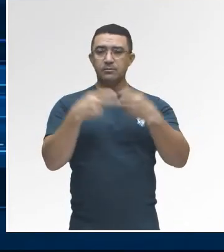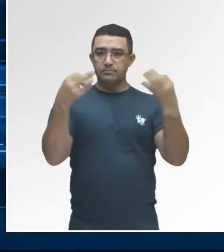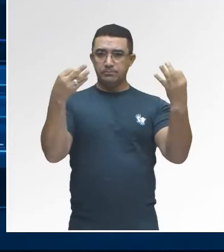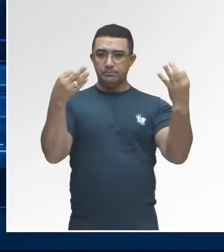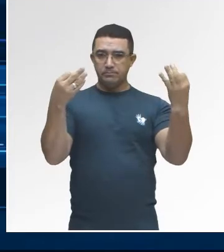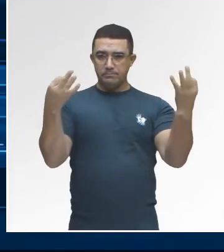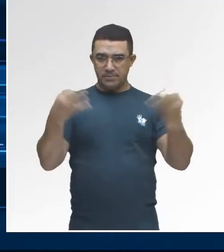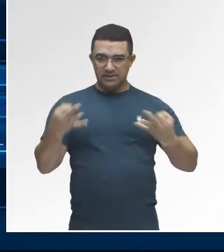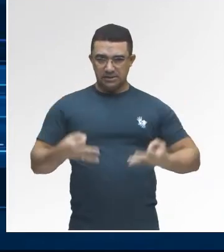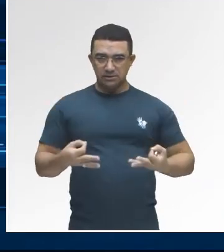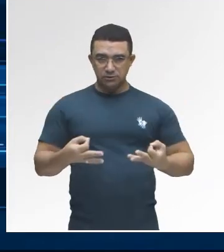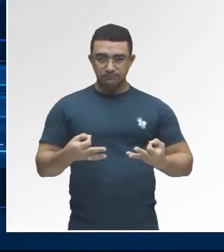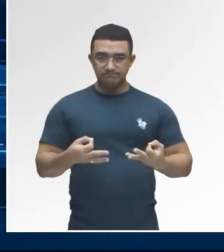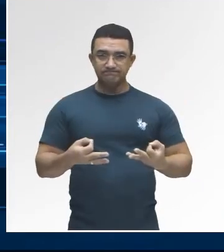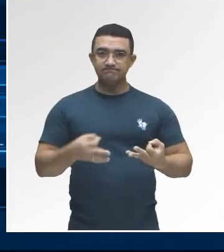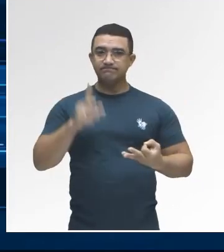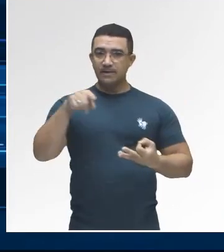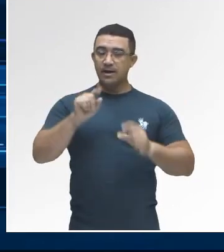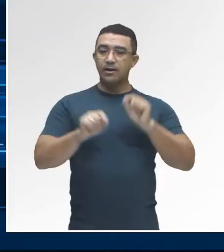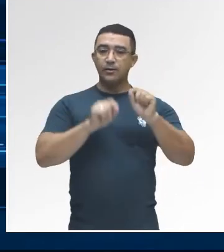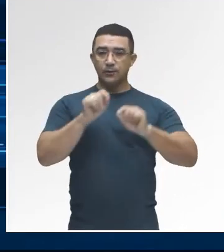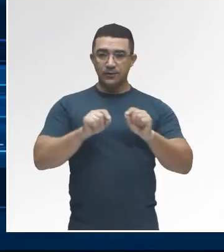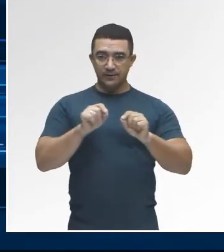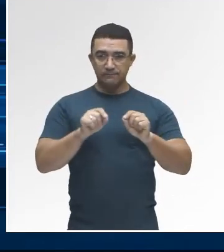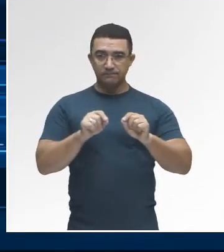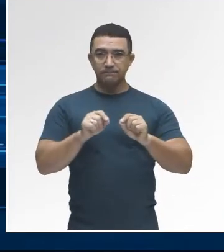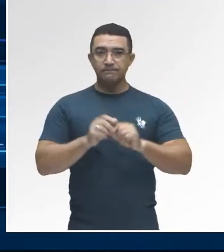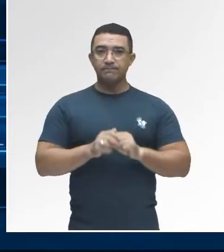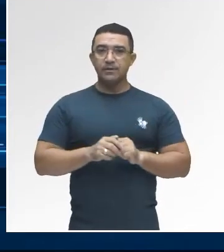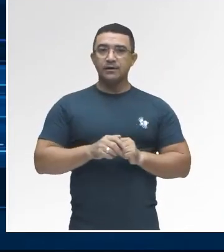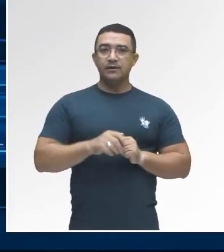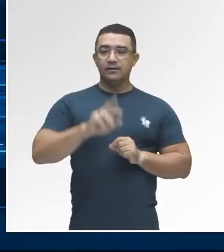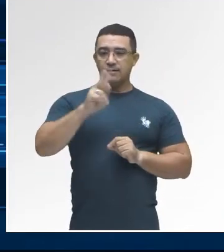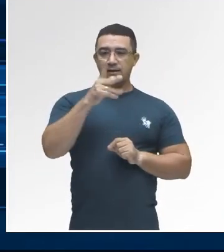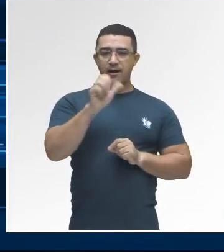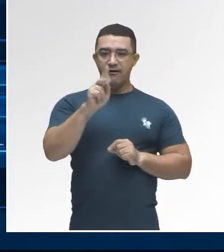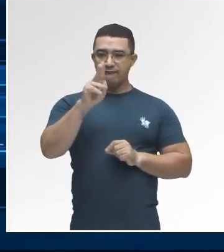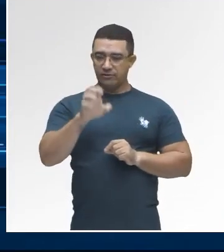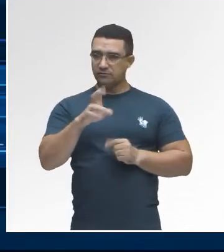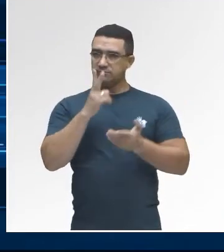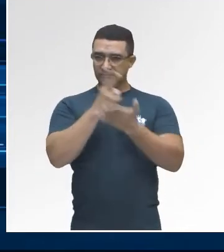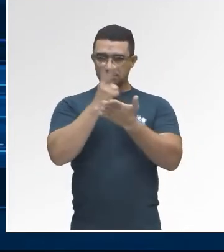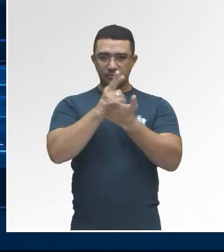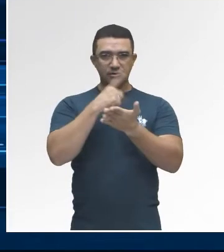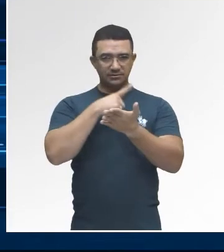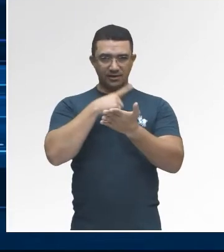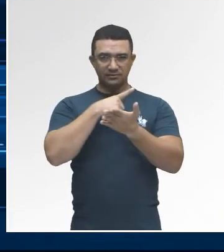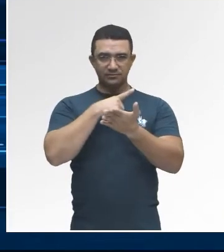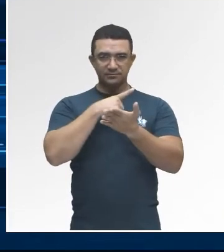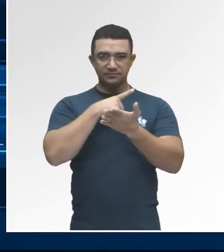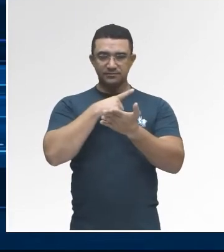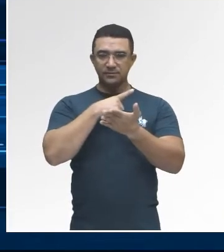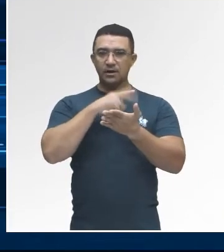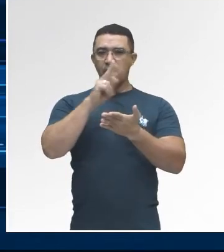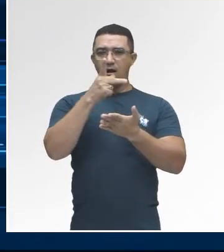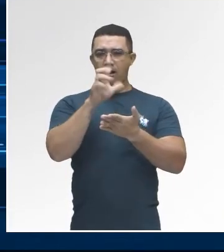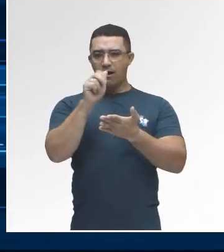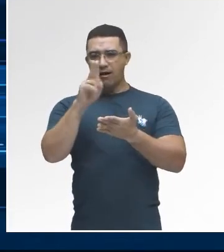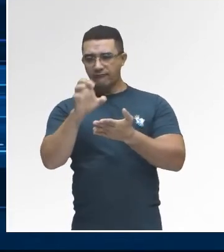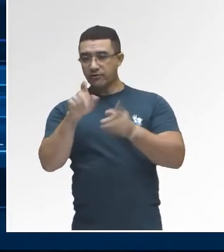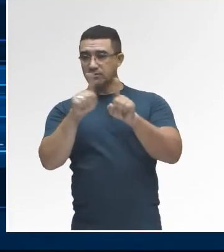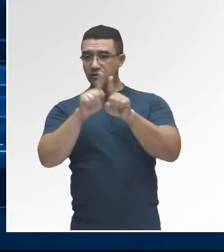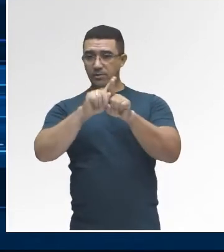E o verbo auxiliar do present perfect é o have, ok? Have e o has também, né? O has é para a terceira